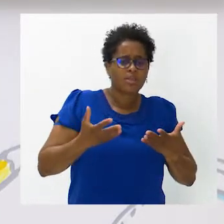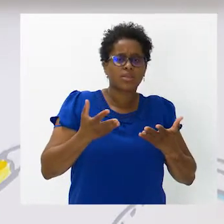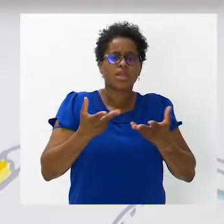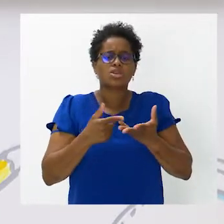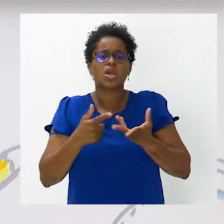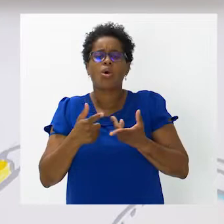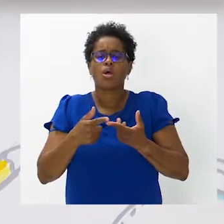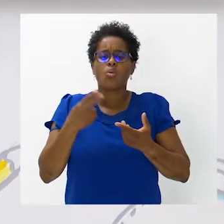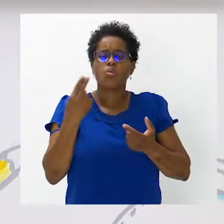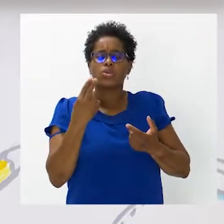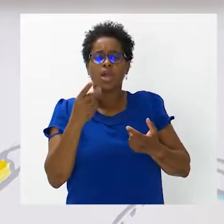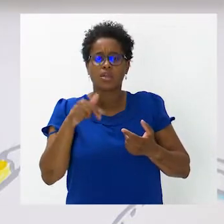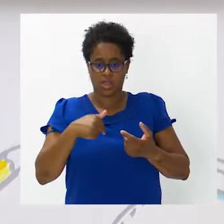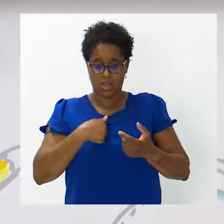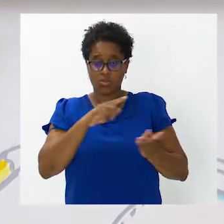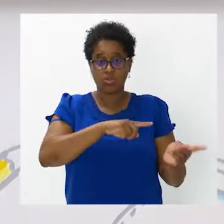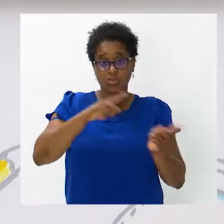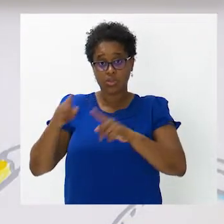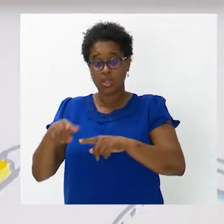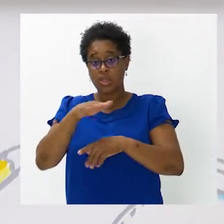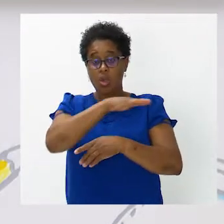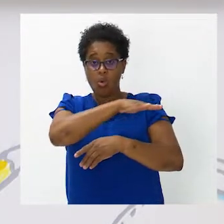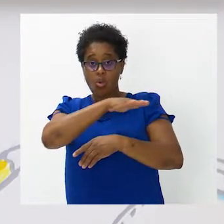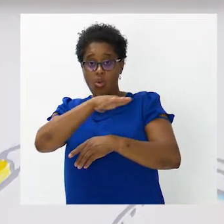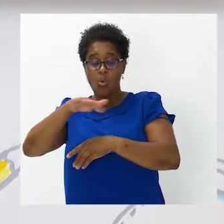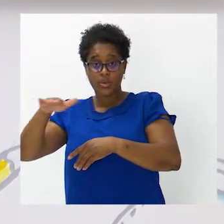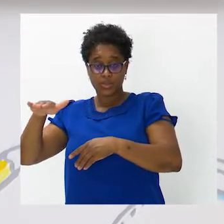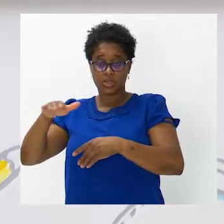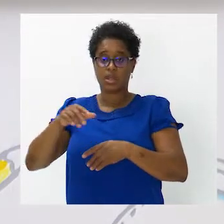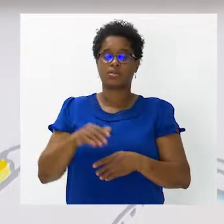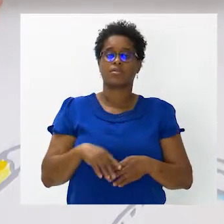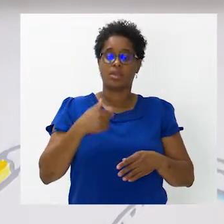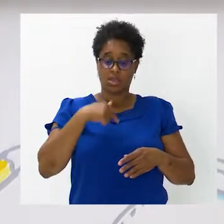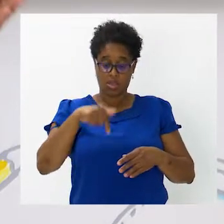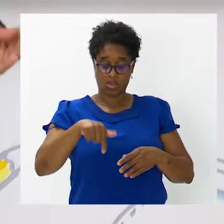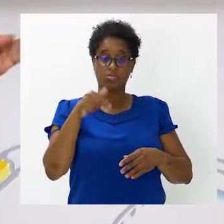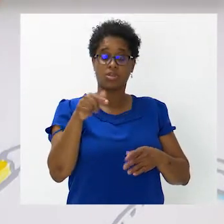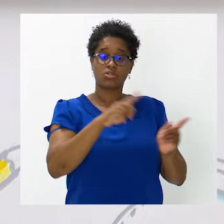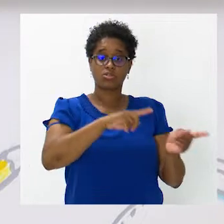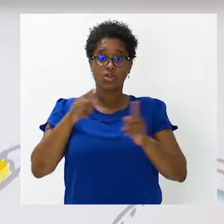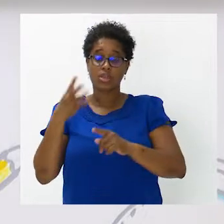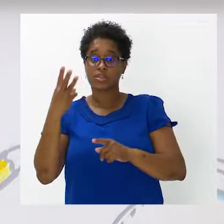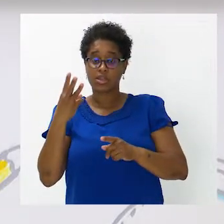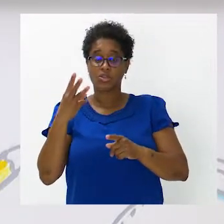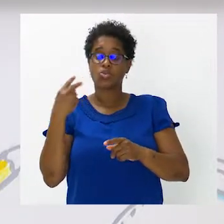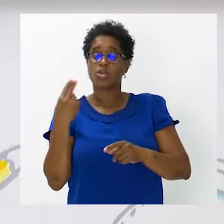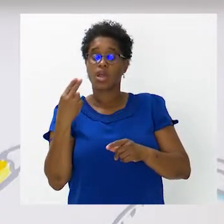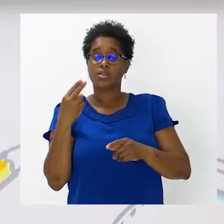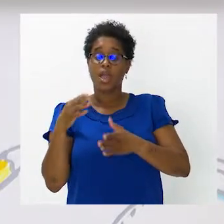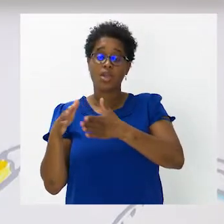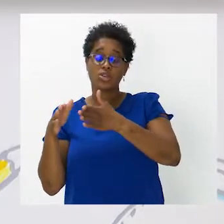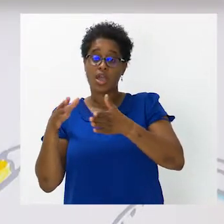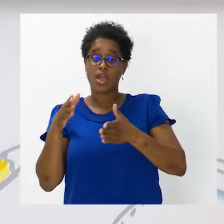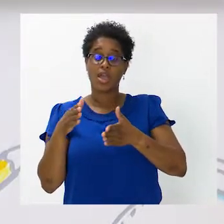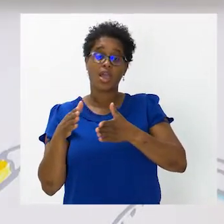eu devo deslocar na horizontal. Aqui eu tenho que deslocar 3 unidades à esquerda.